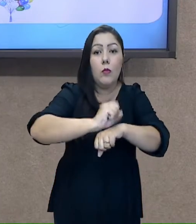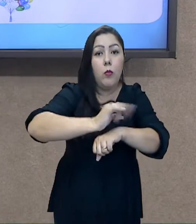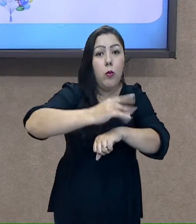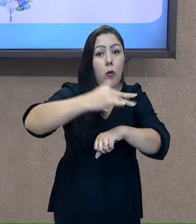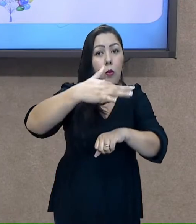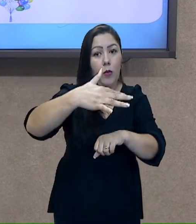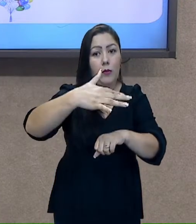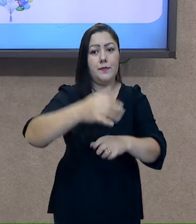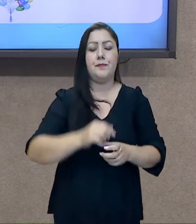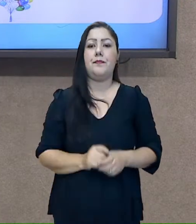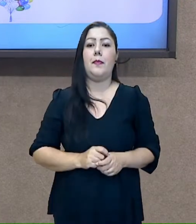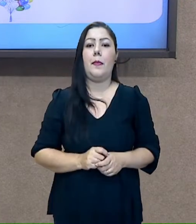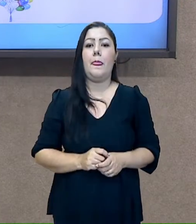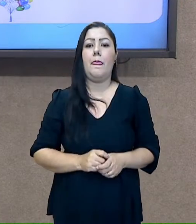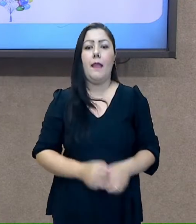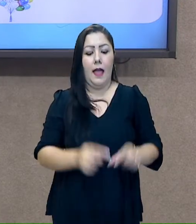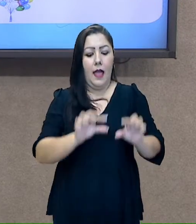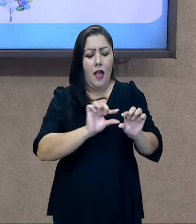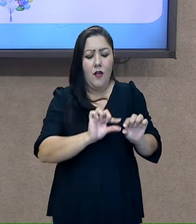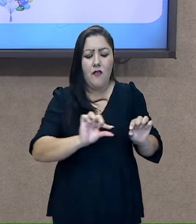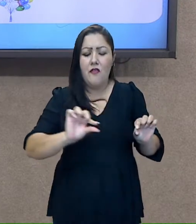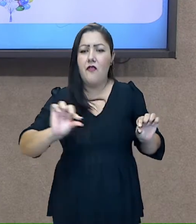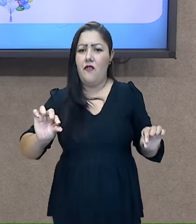tem fio de cobre na sua casa?